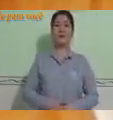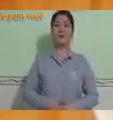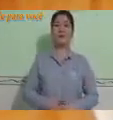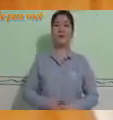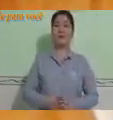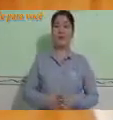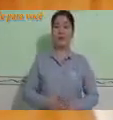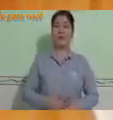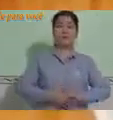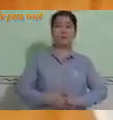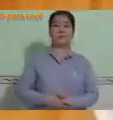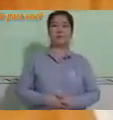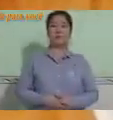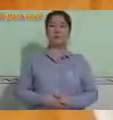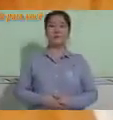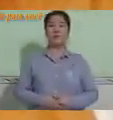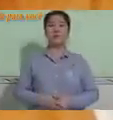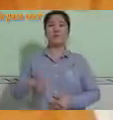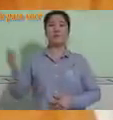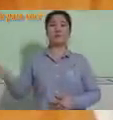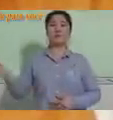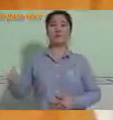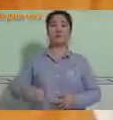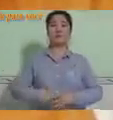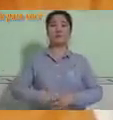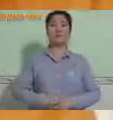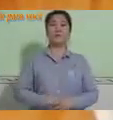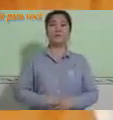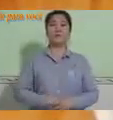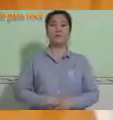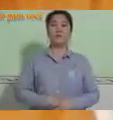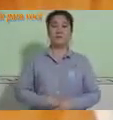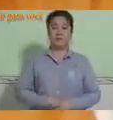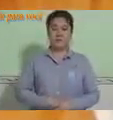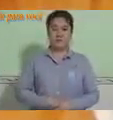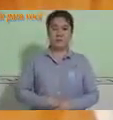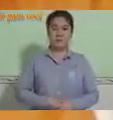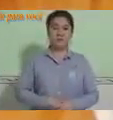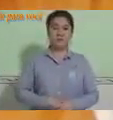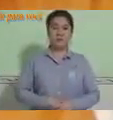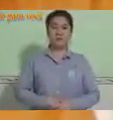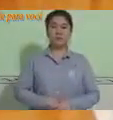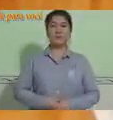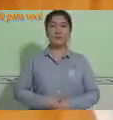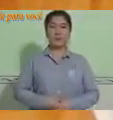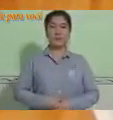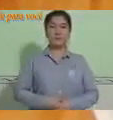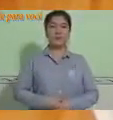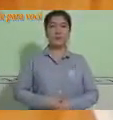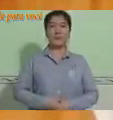sódio na sua composição, durante a sua confecção deve-se evitar adicionar sal, pois o excesso de sal é